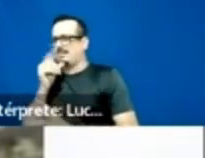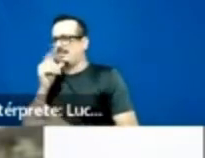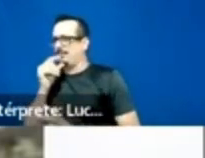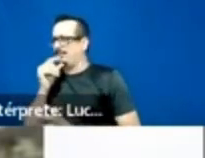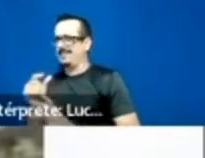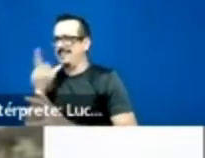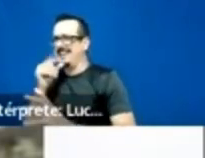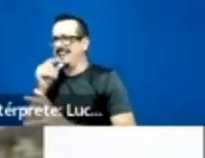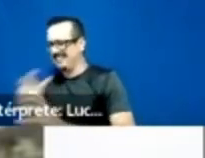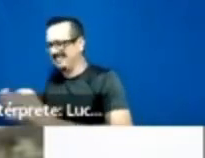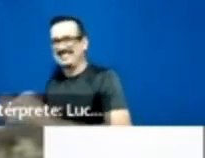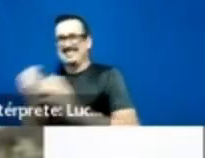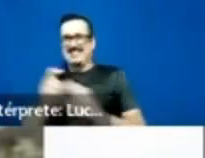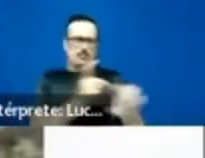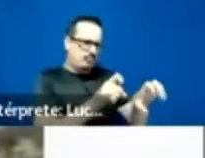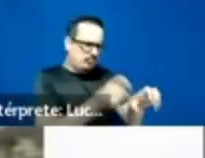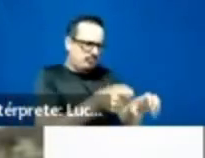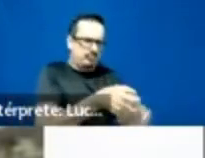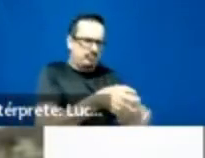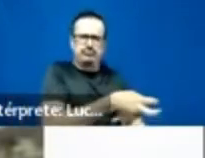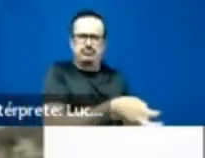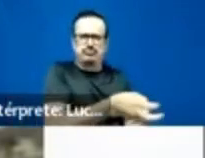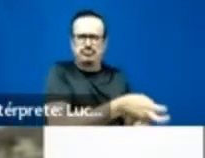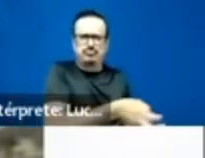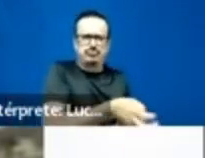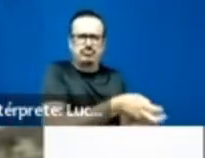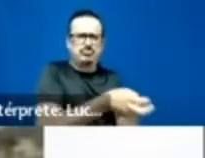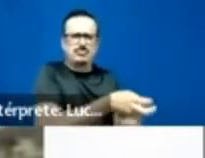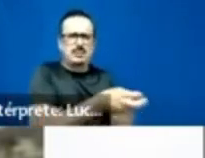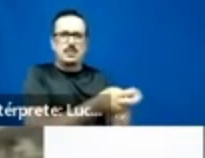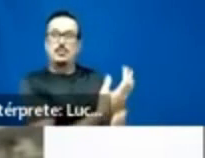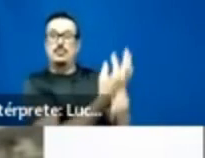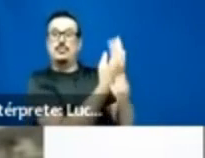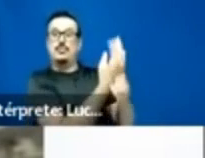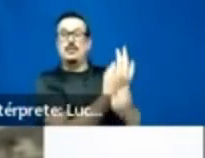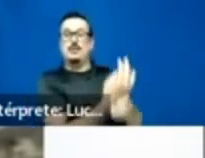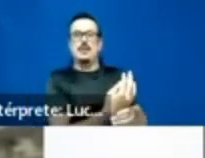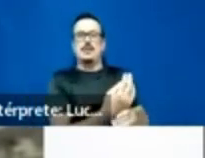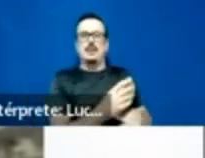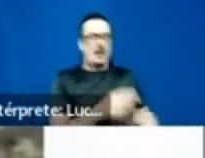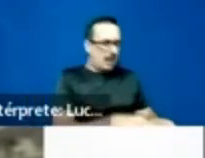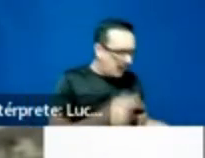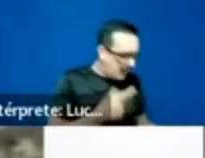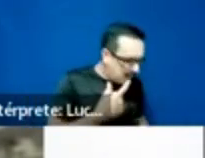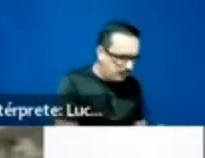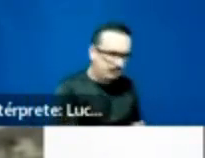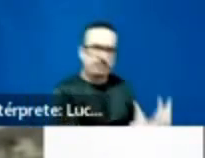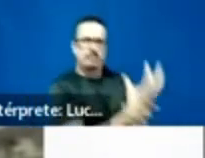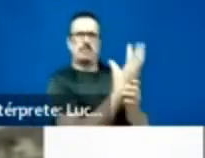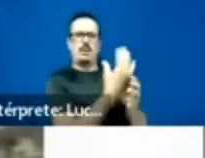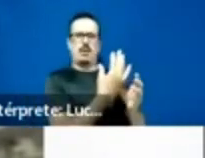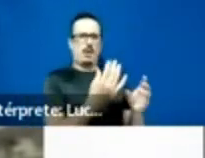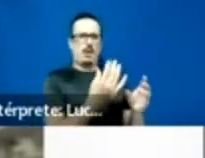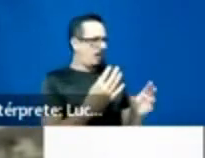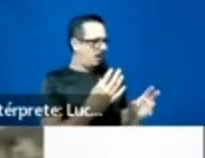esquerda. Esses canteiros foram irrigados com a água tratada magneticamente. Você consegue